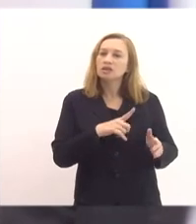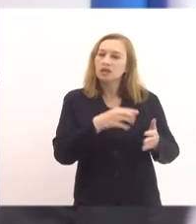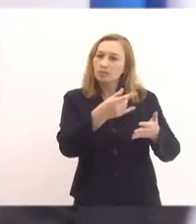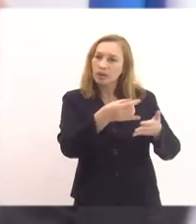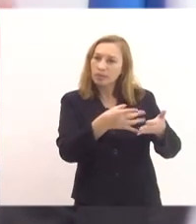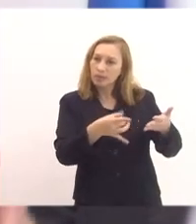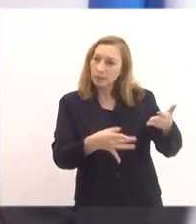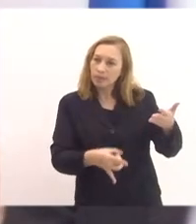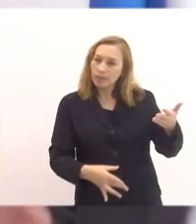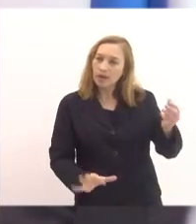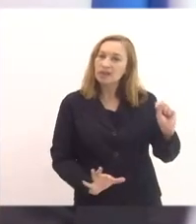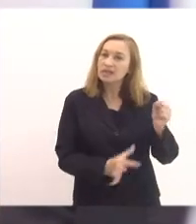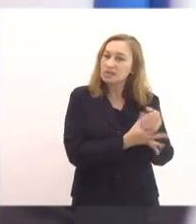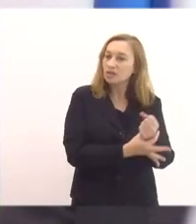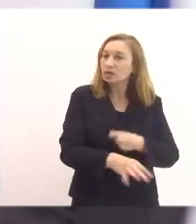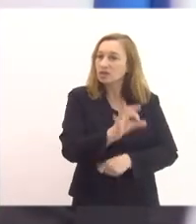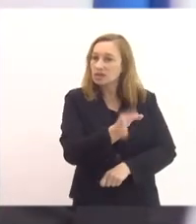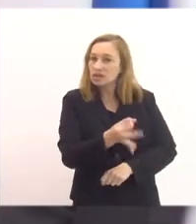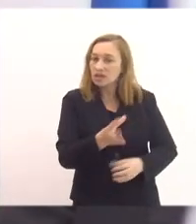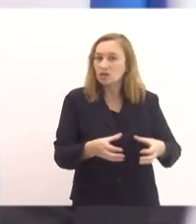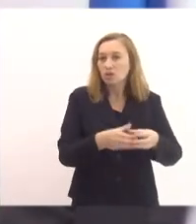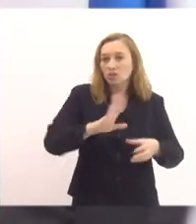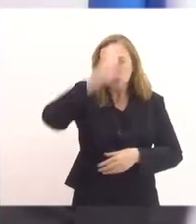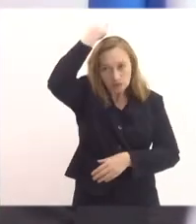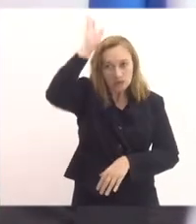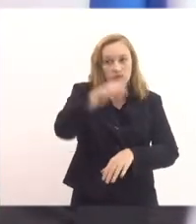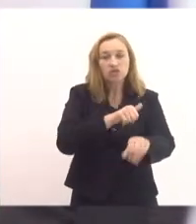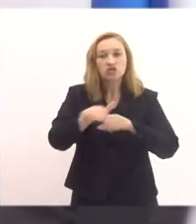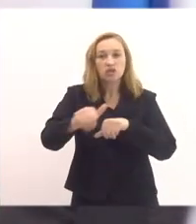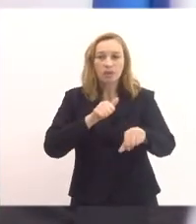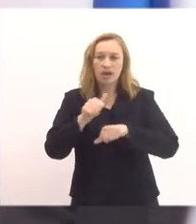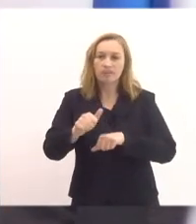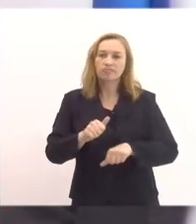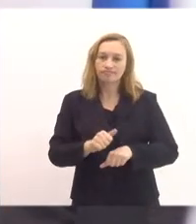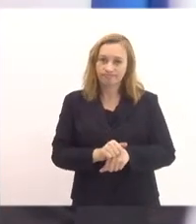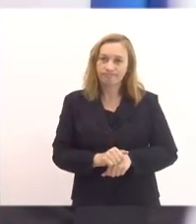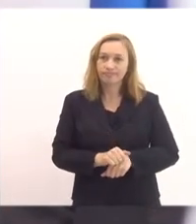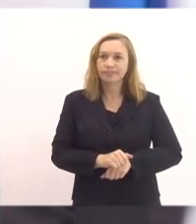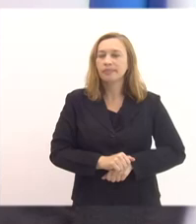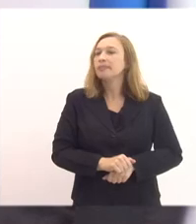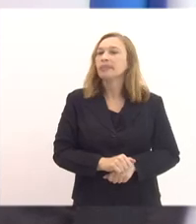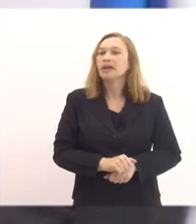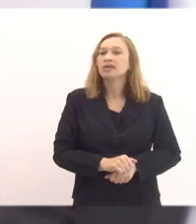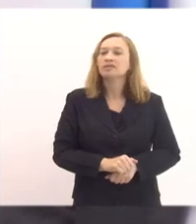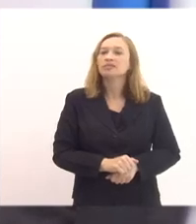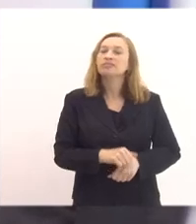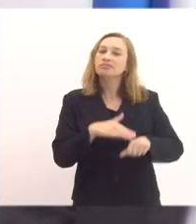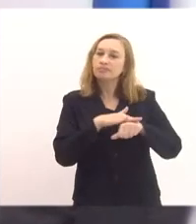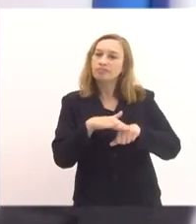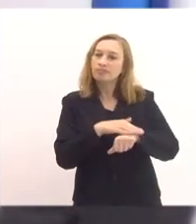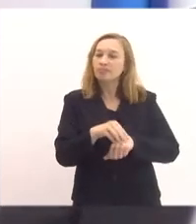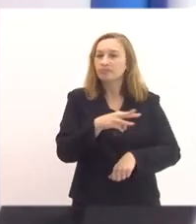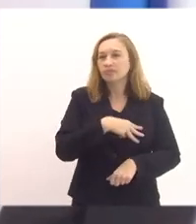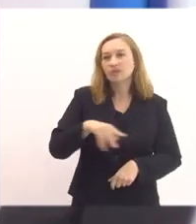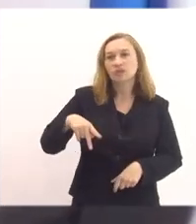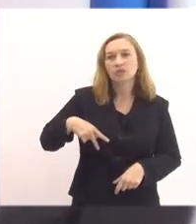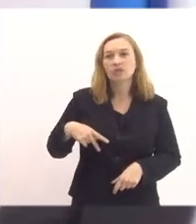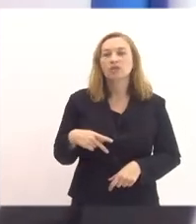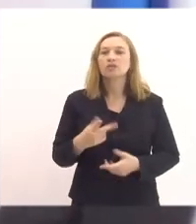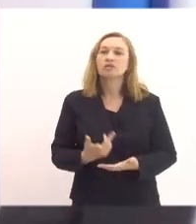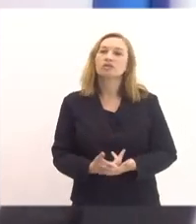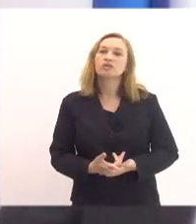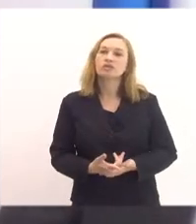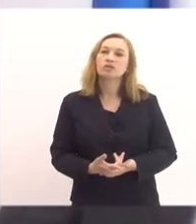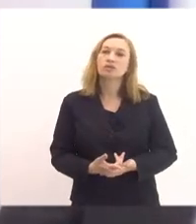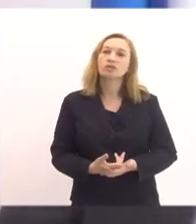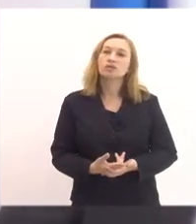garantam e deem a segurança necessária ao Corpo de Bombeiros de não chamar de forma aleatória. Então, nessa conversa com o MP, vai constar